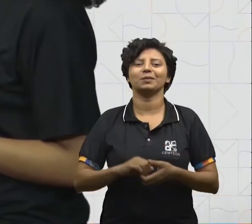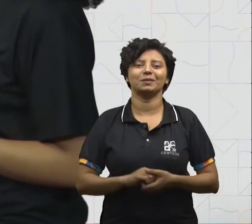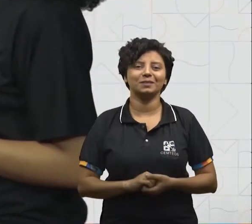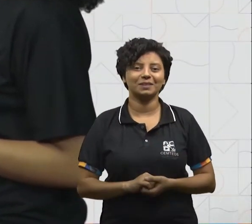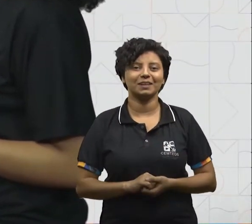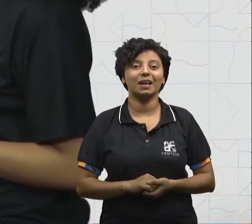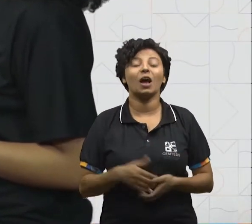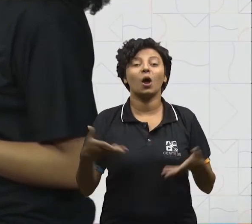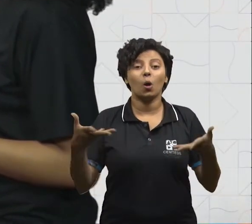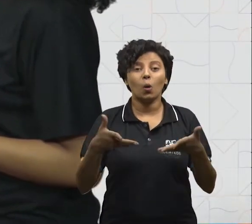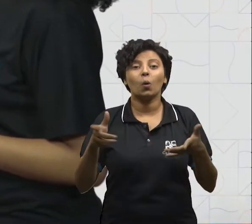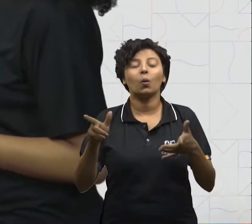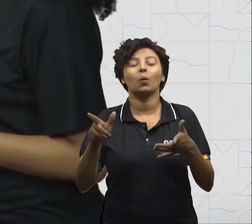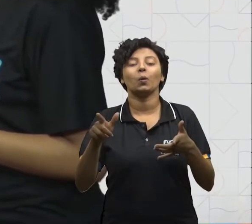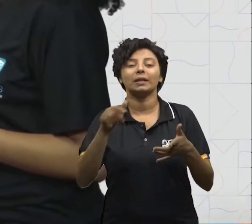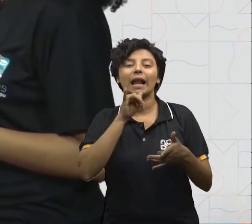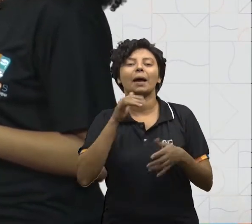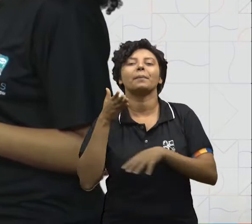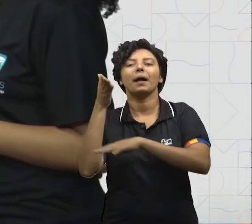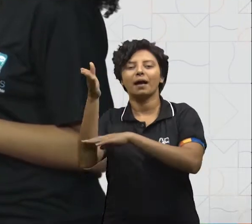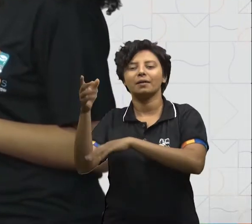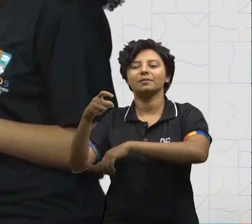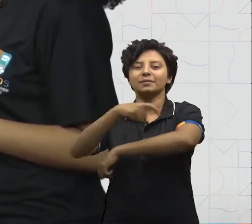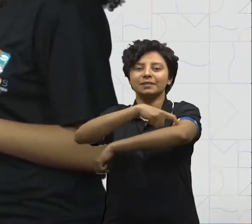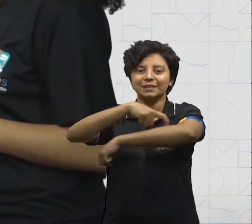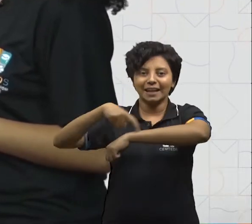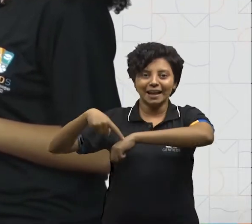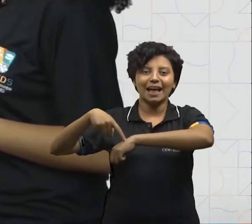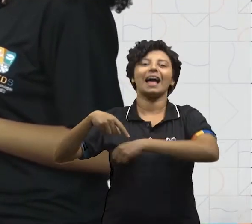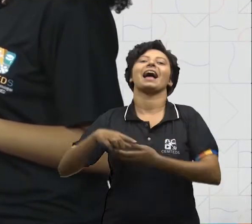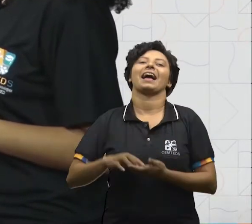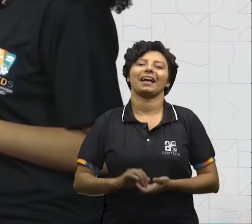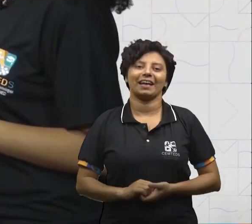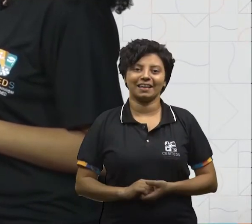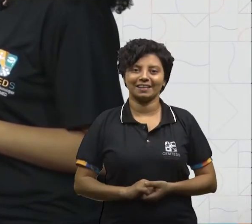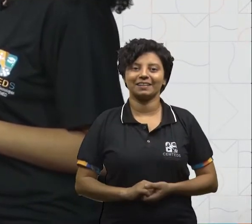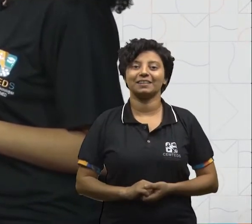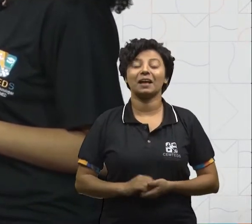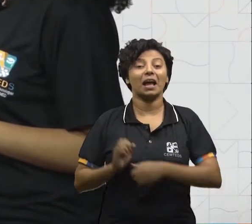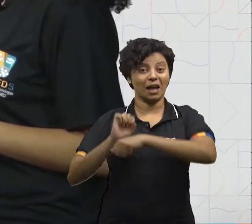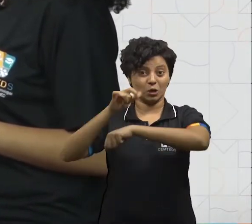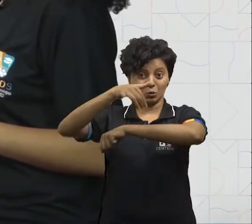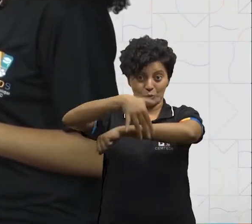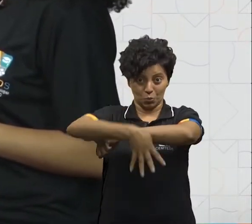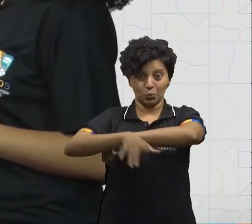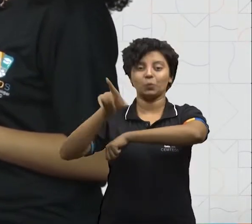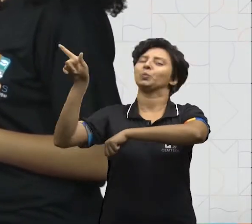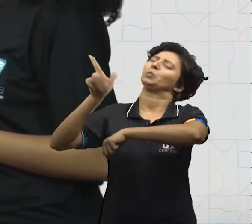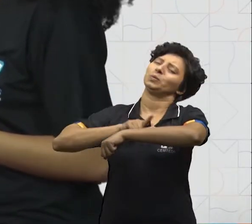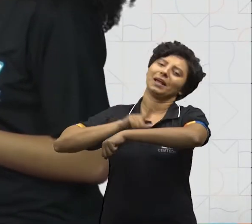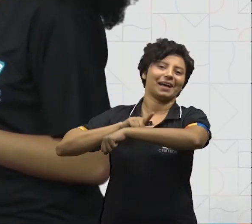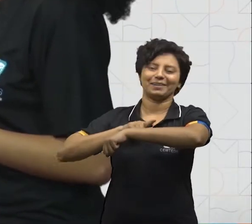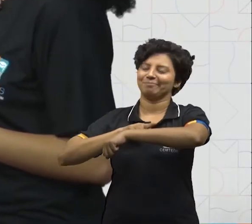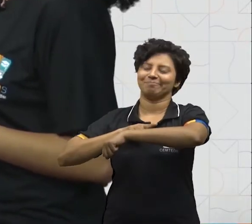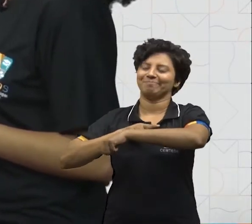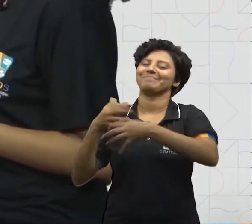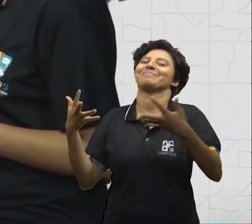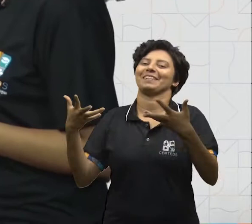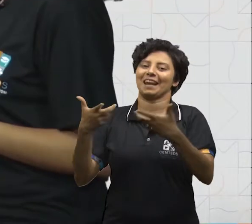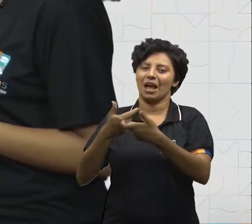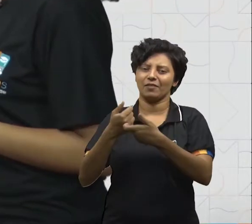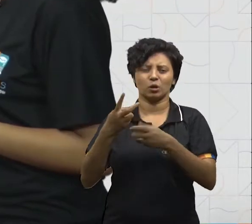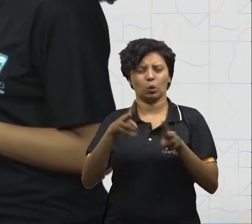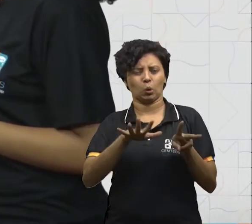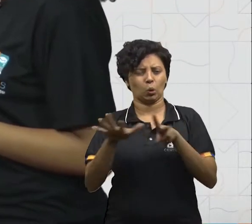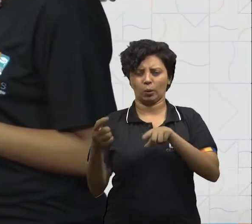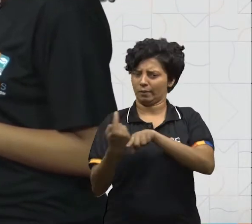vivenciar. Até mesmo, por exemplo, ir à Praia da Ponta Negra, né? Ir à Cachoeira do Tarumã. Nossa,